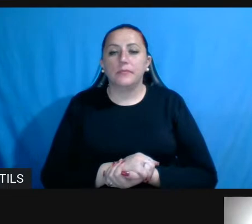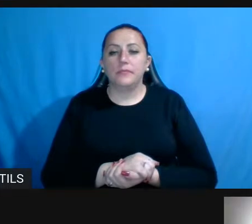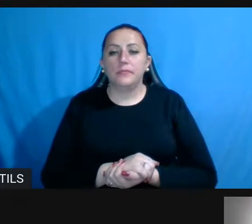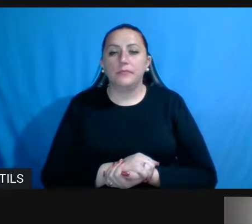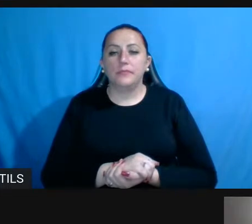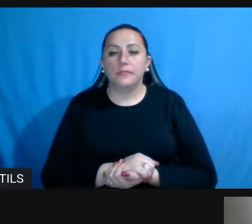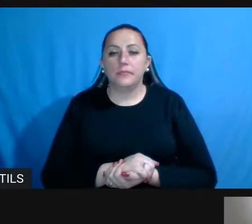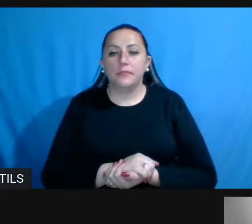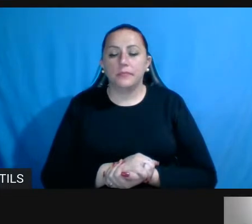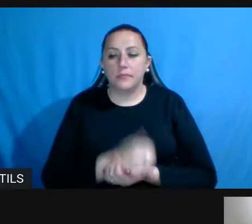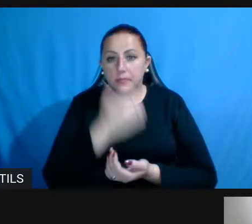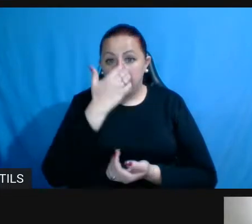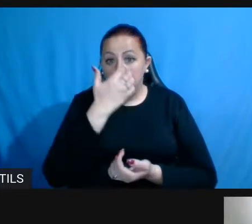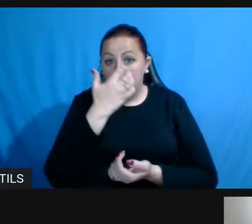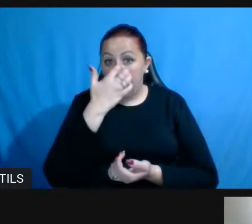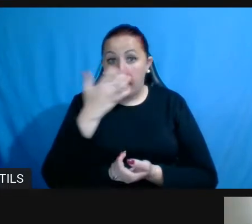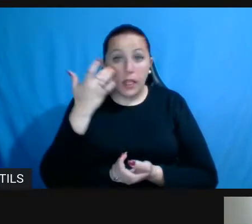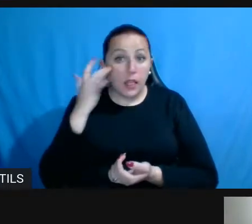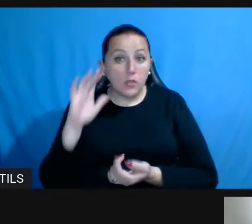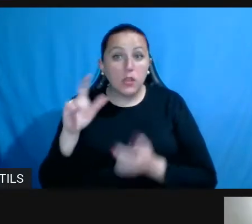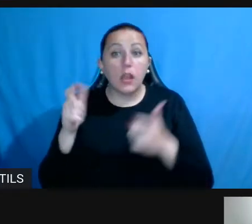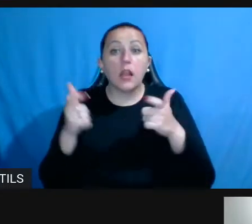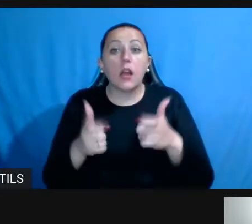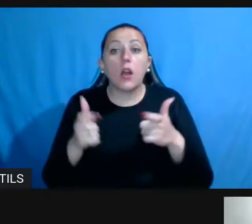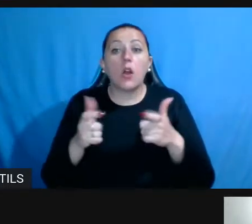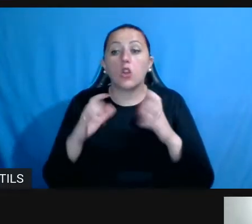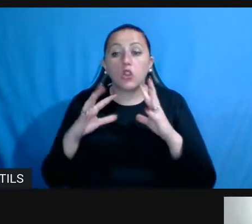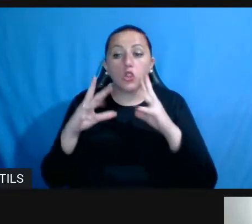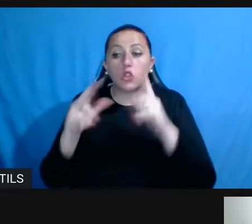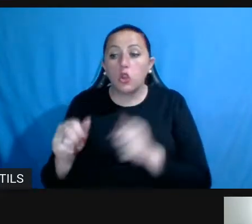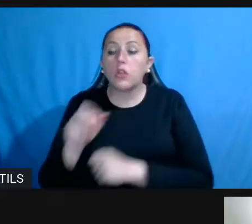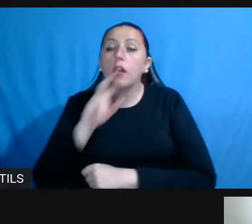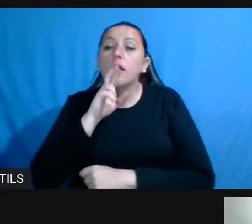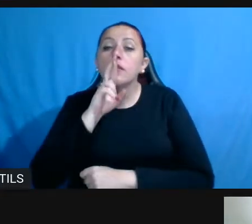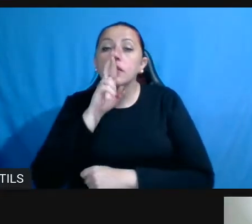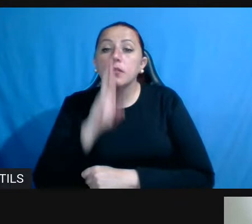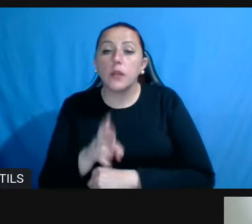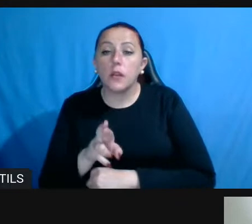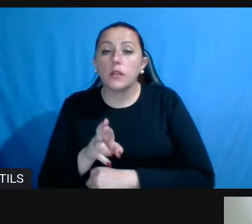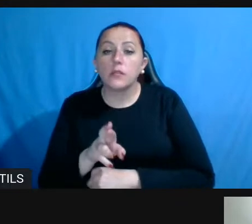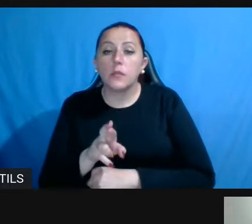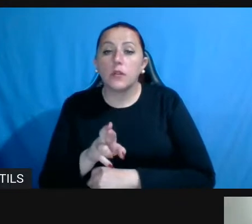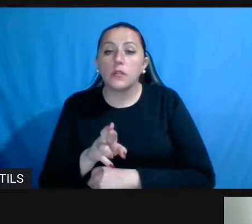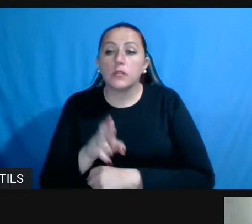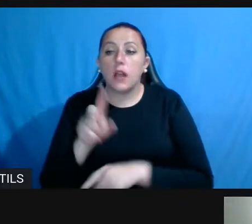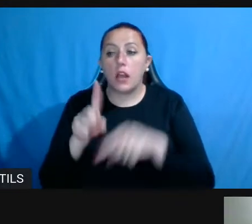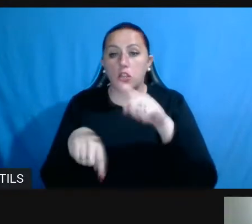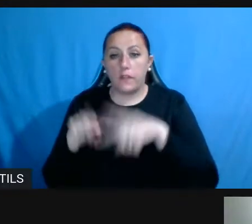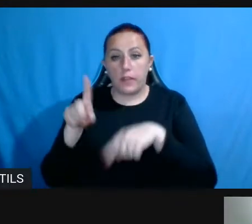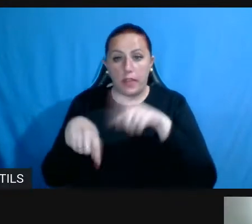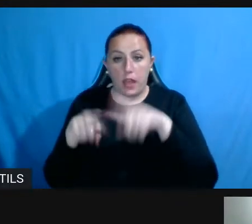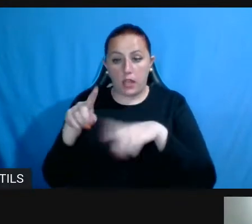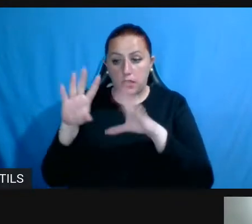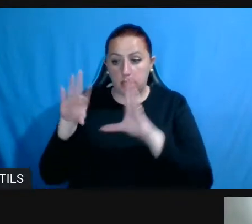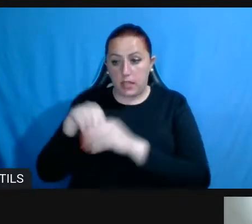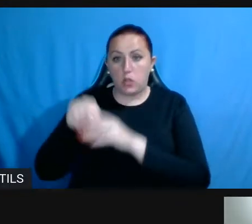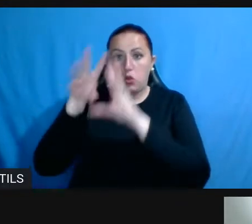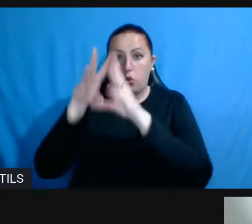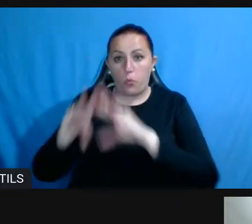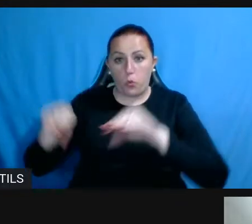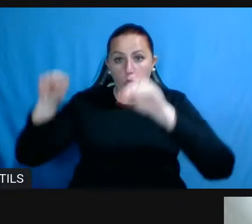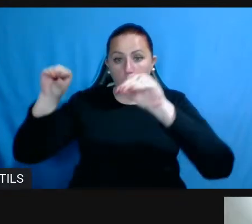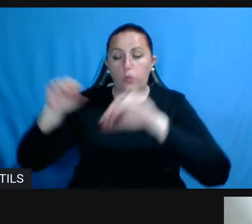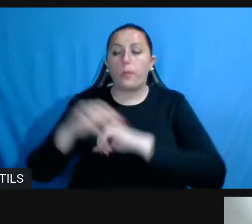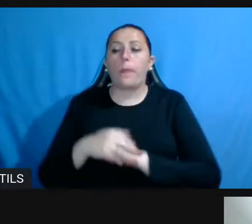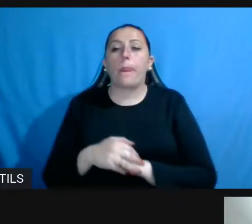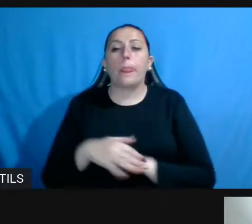onde ouviram. Então, a gente ouviu toda a tua resposta com relação às atividades serem inseridas no Moodle. Então,